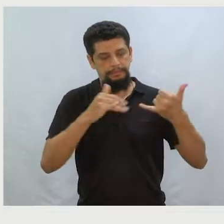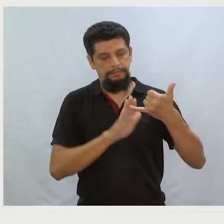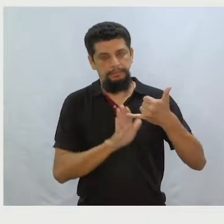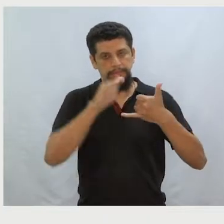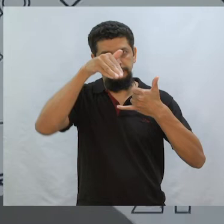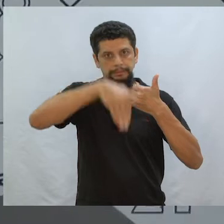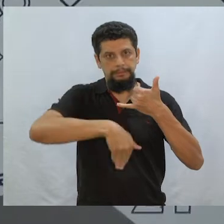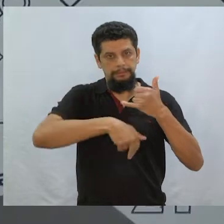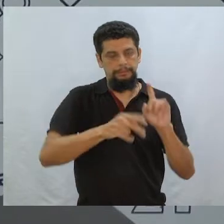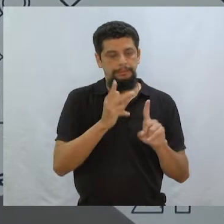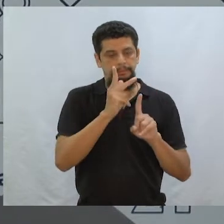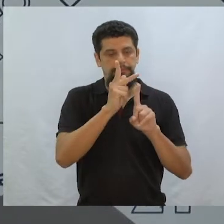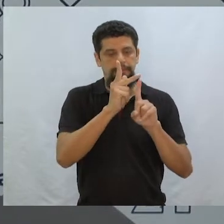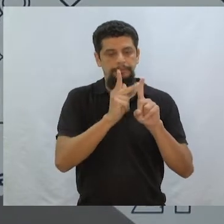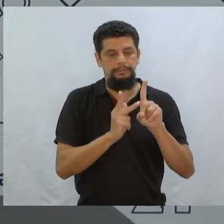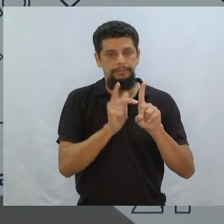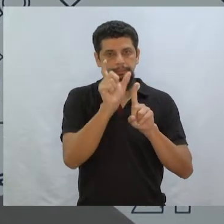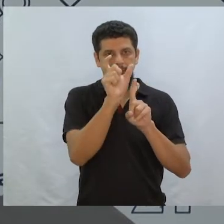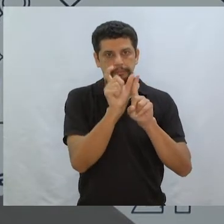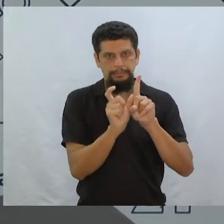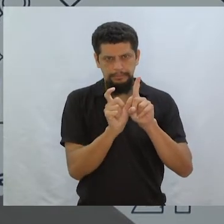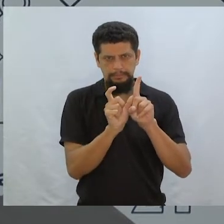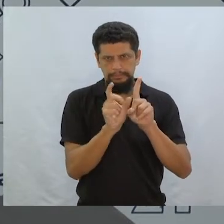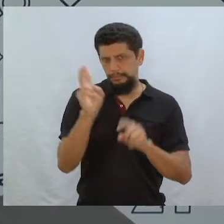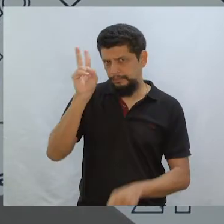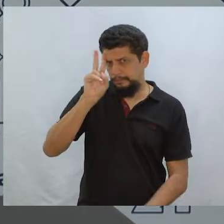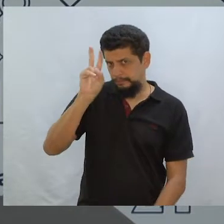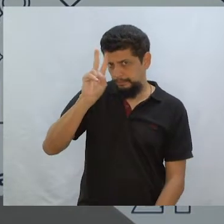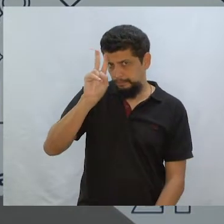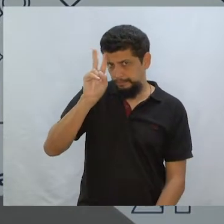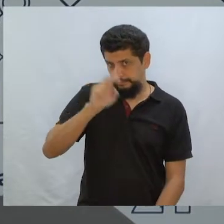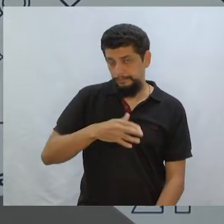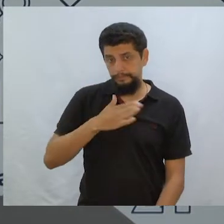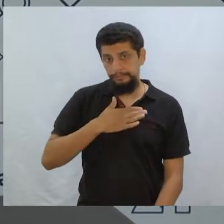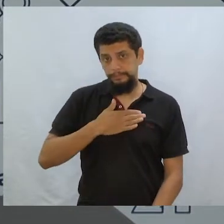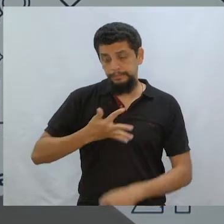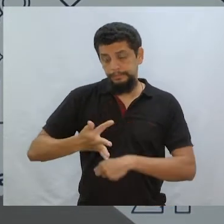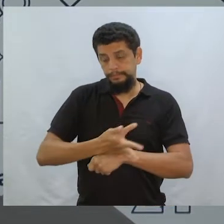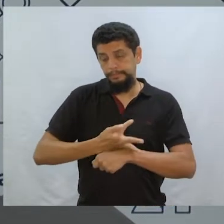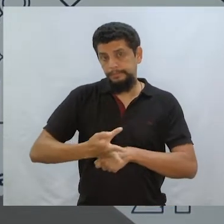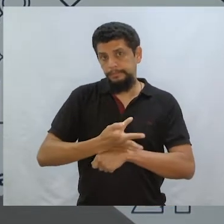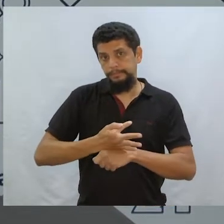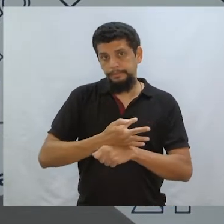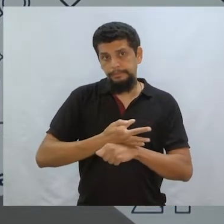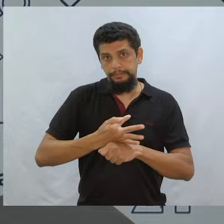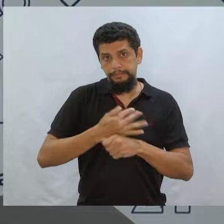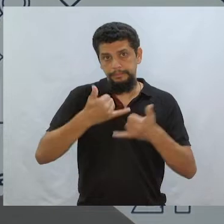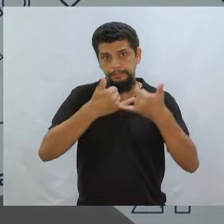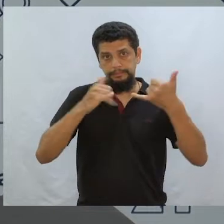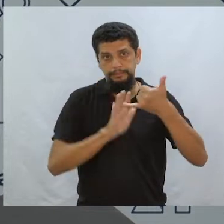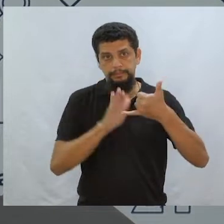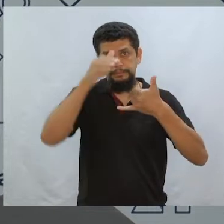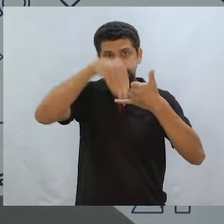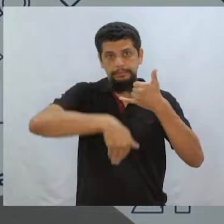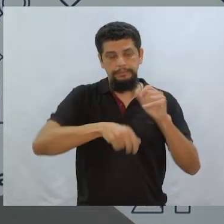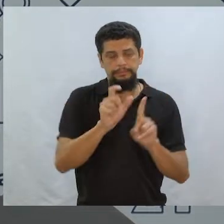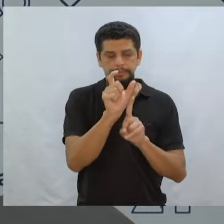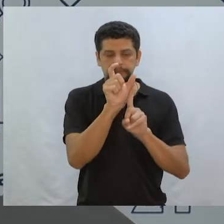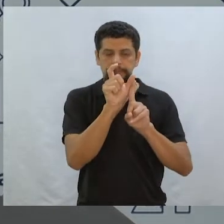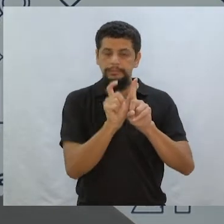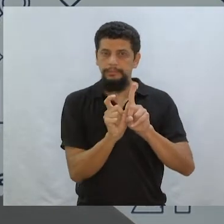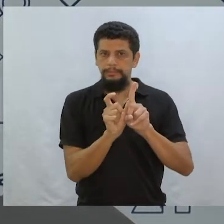linha parágrafo se te lembra alguma coisa minhas férias pulam uma linha